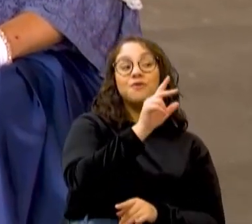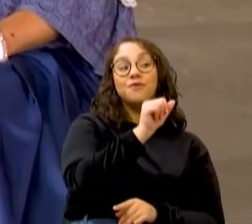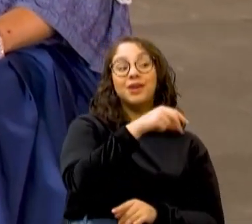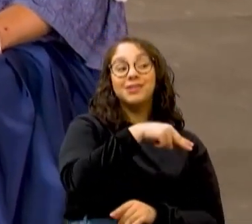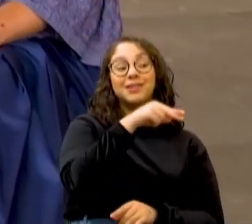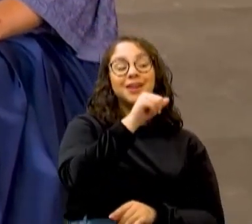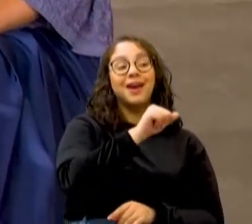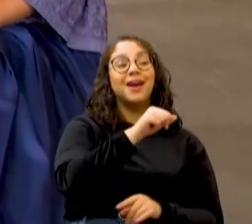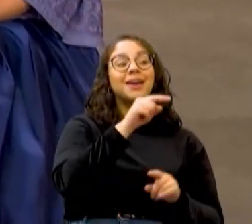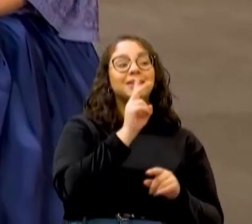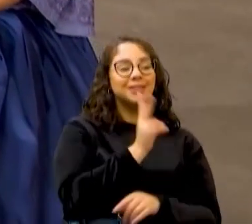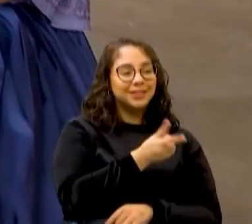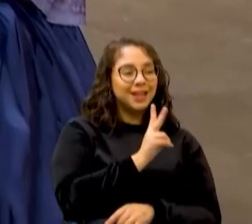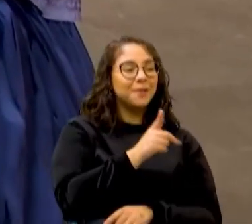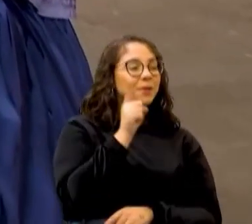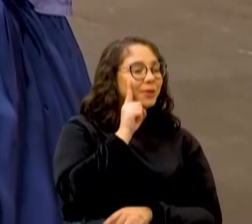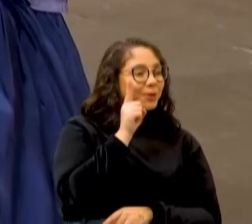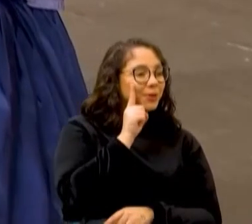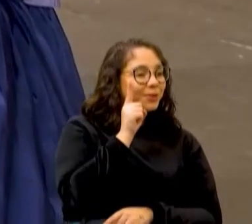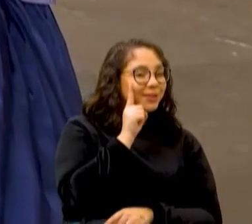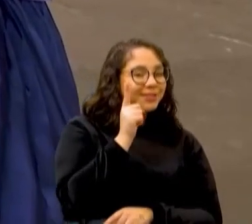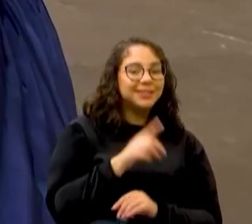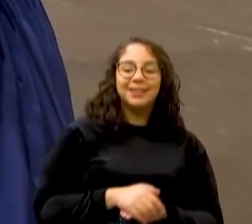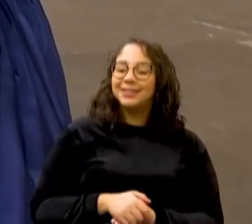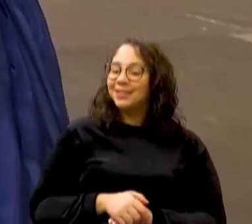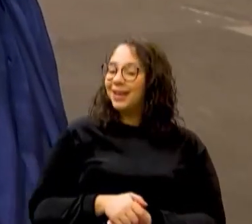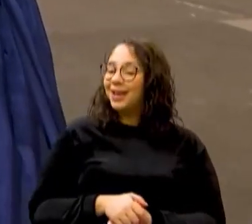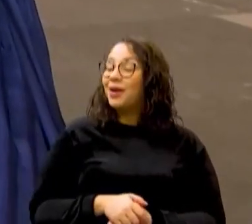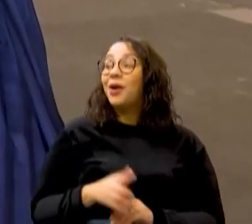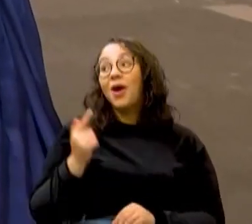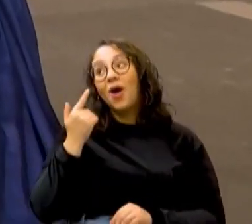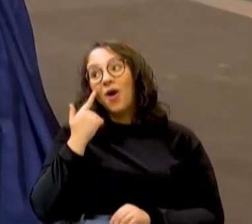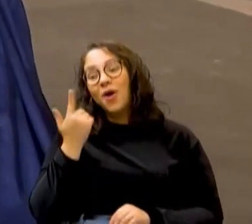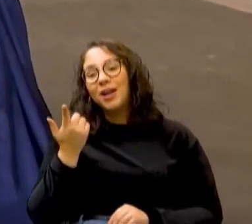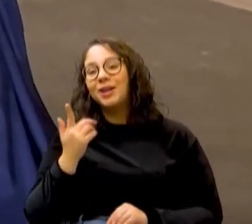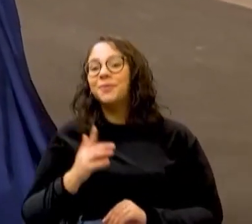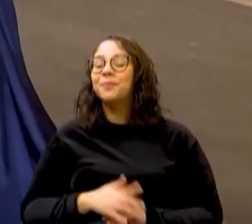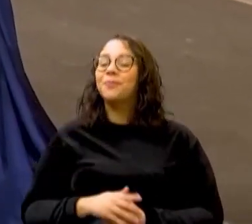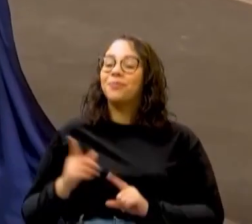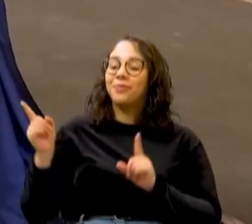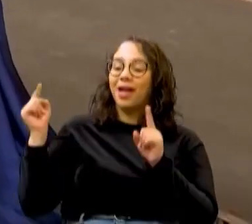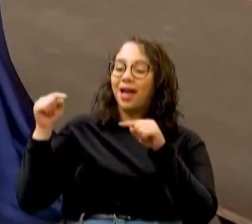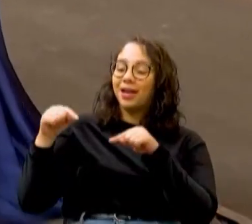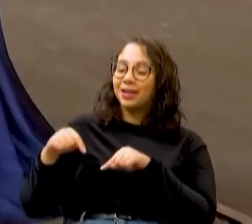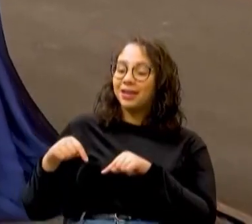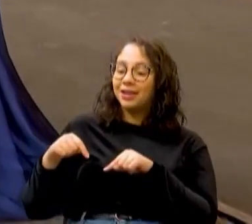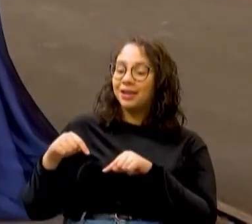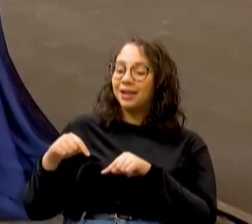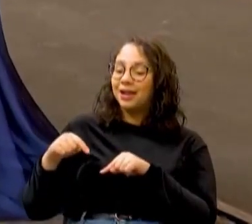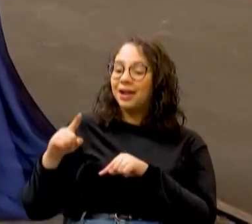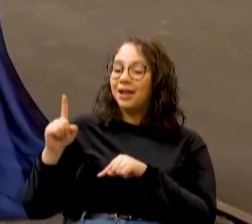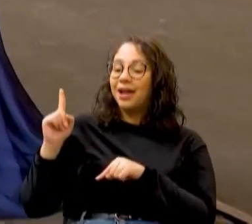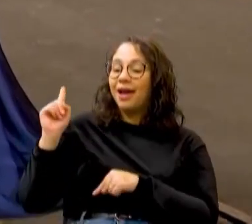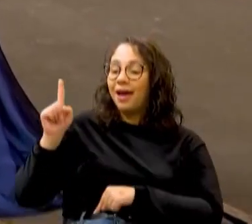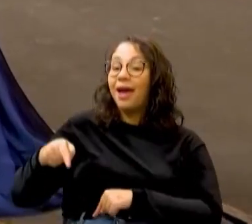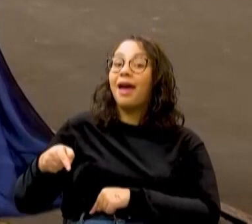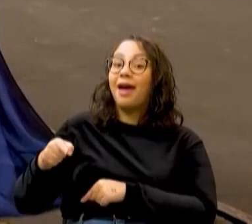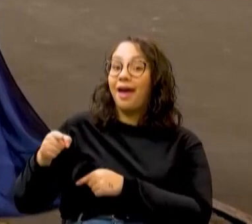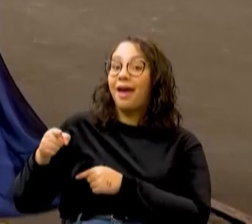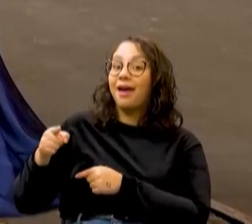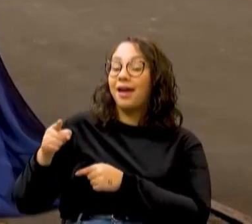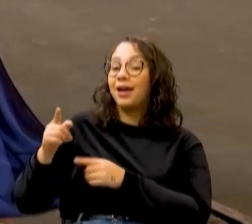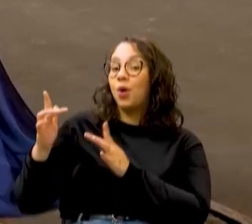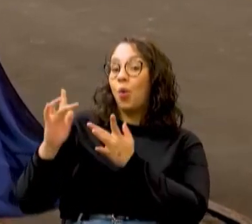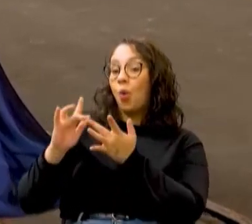Aqui sempre todos os dias Olha é aqui é mediante